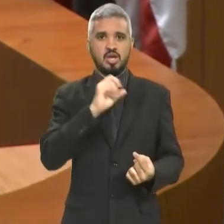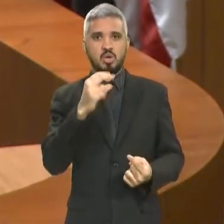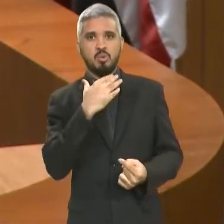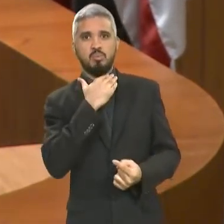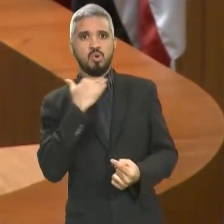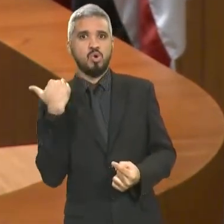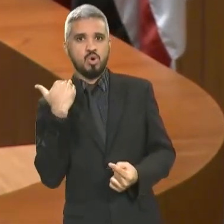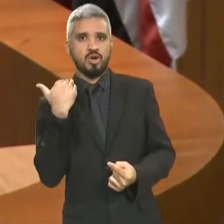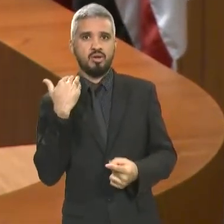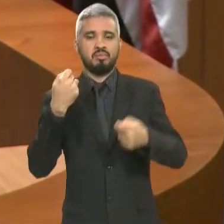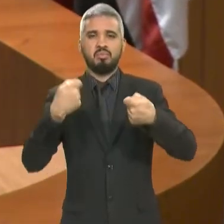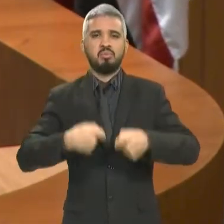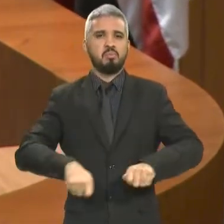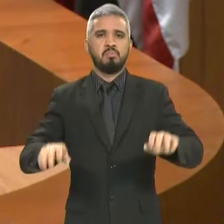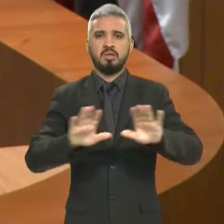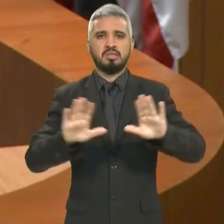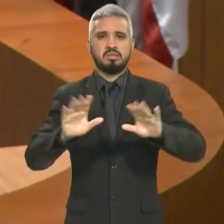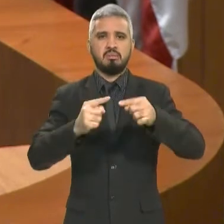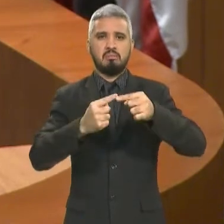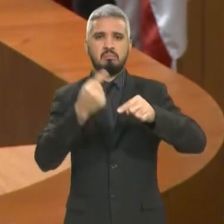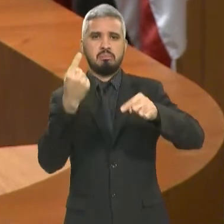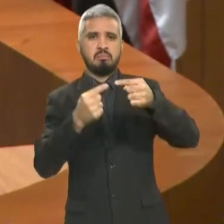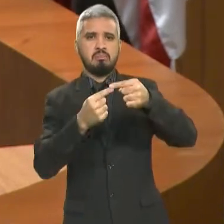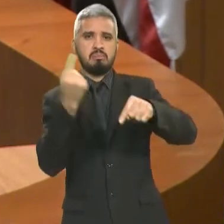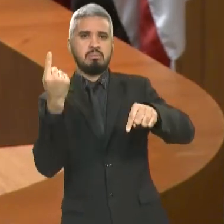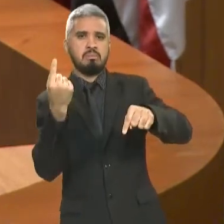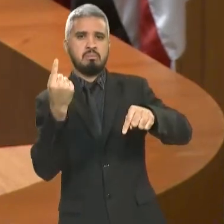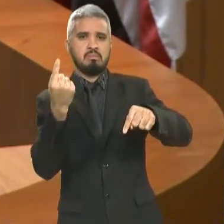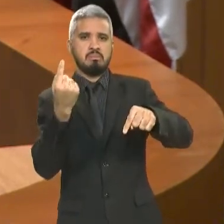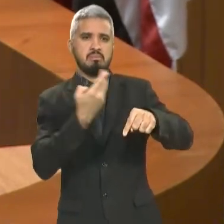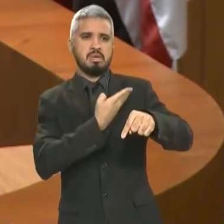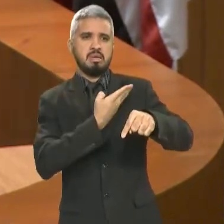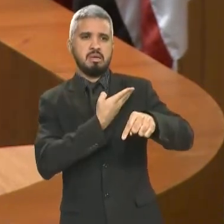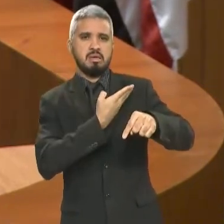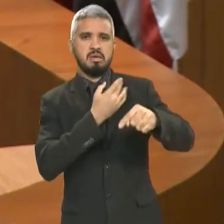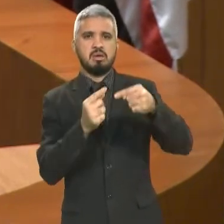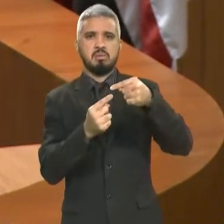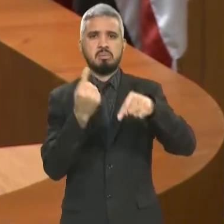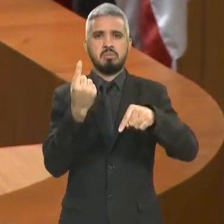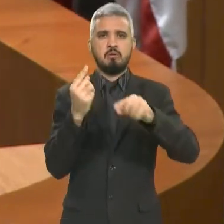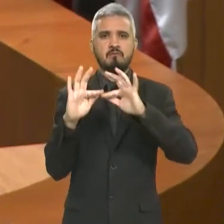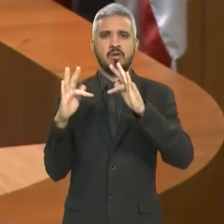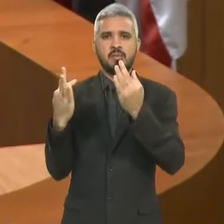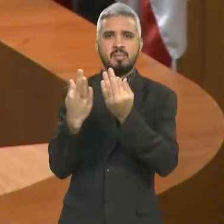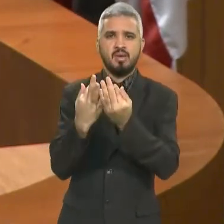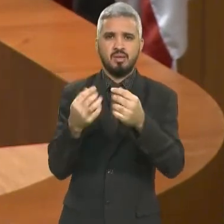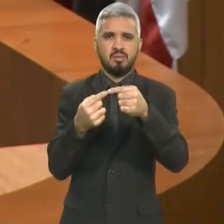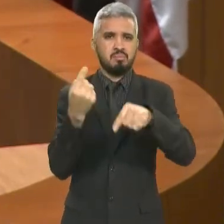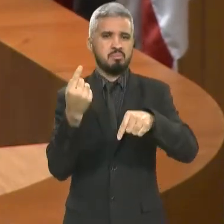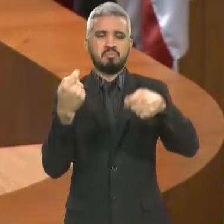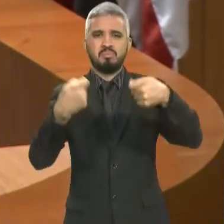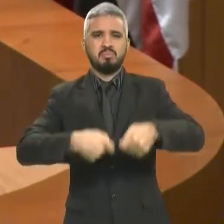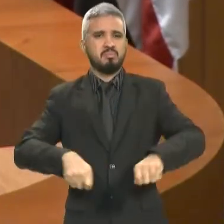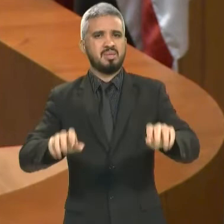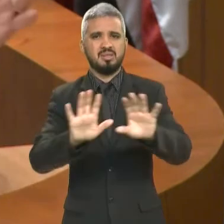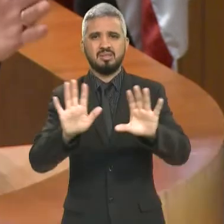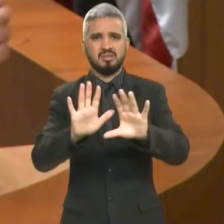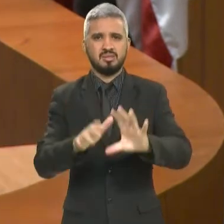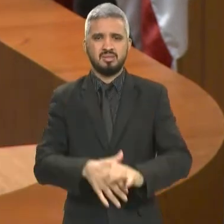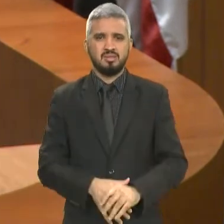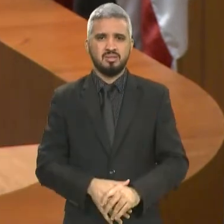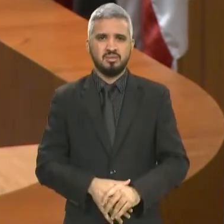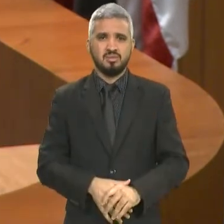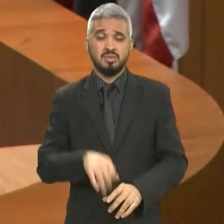de amizade e familiares por pensarmos de forma divergente com relação ao presidente. Se para mim é muito claro que nós temos